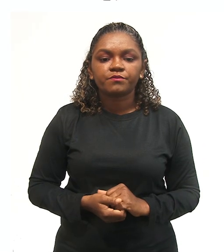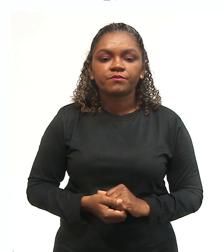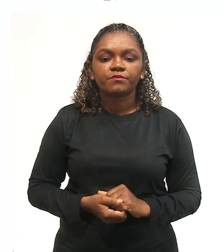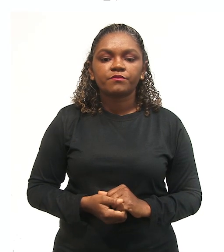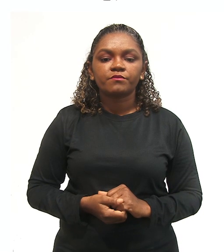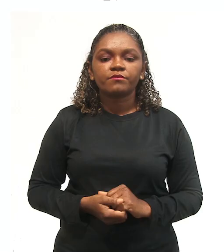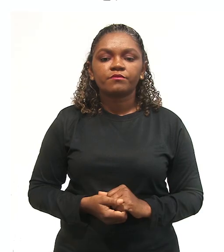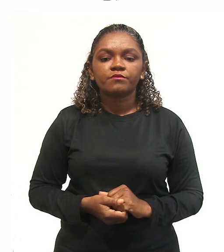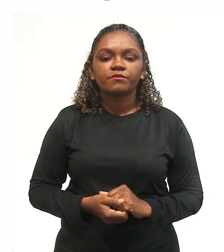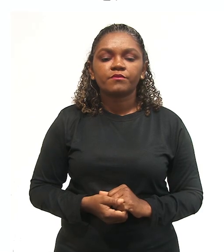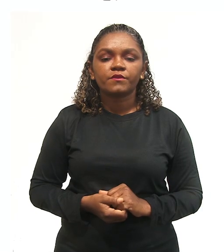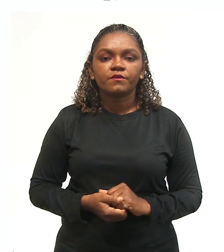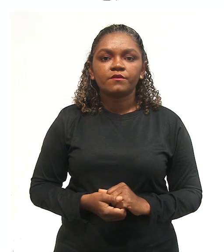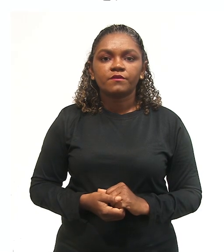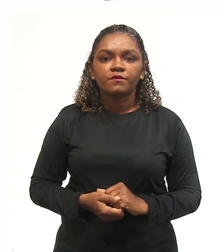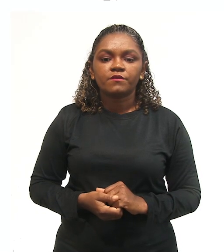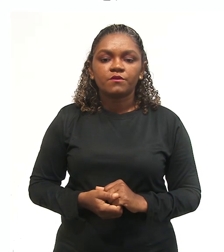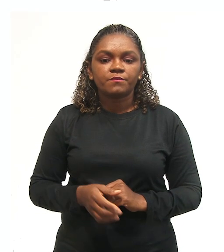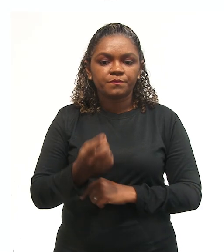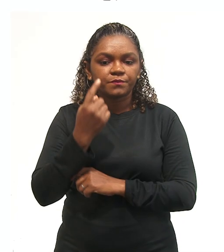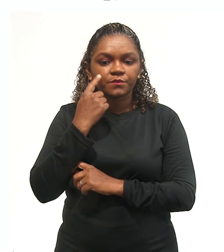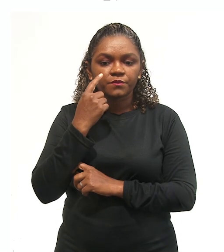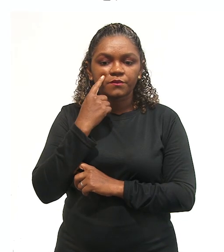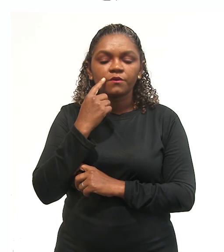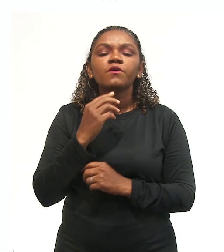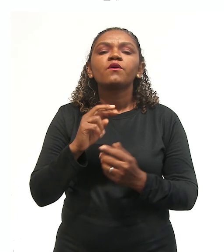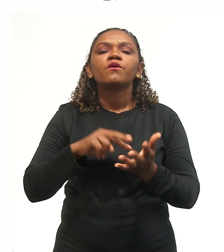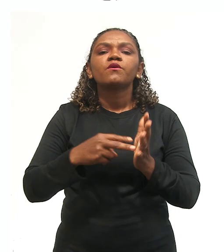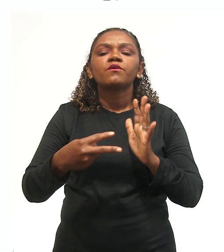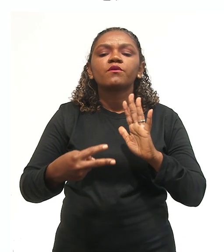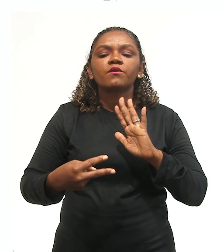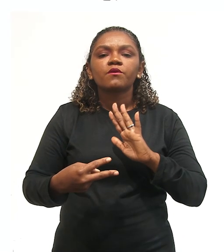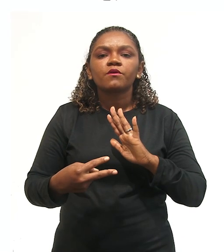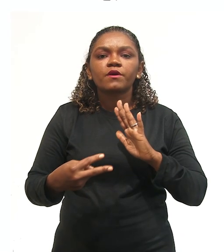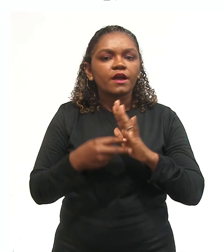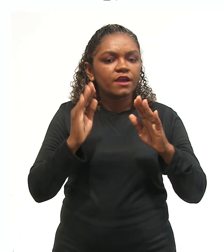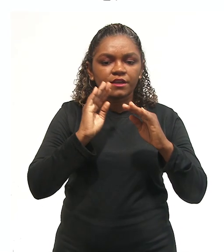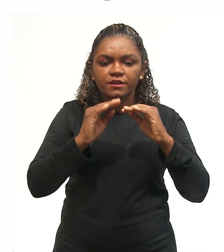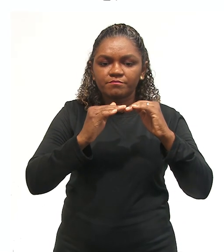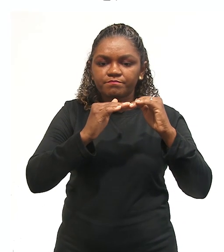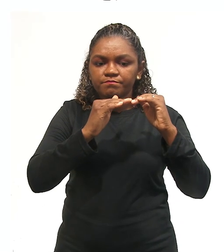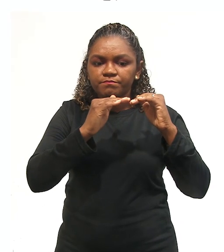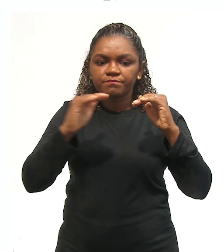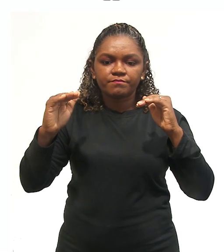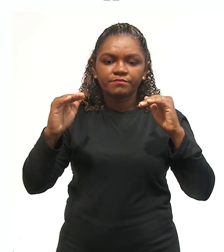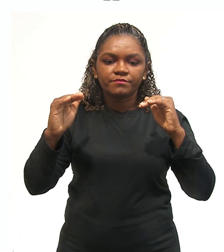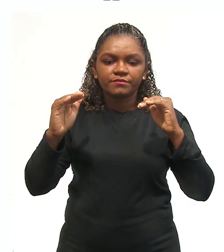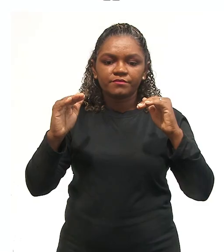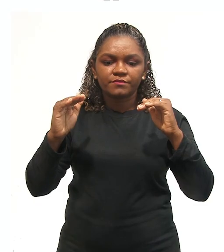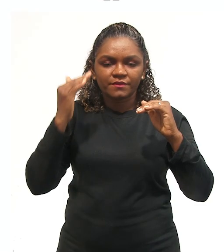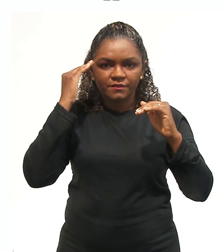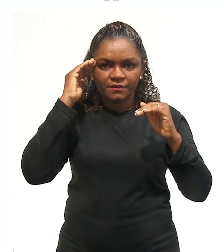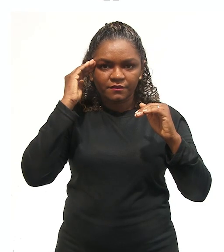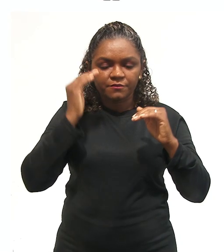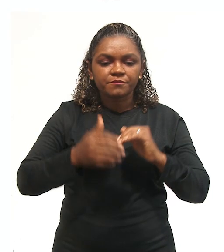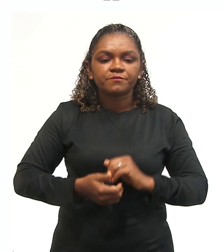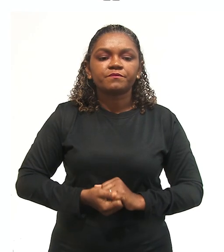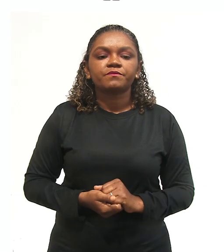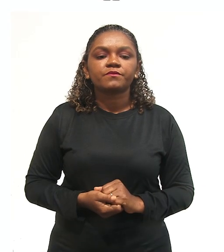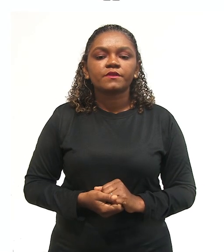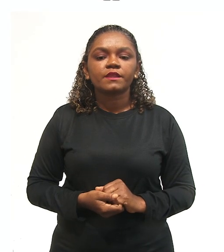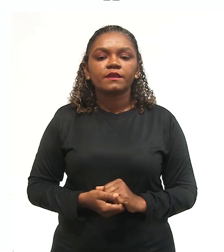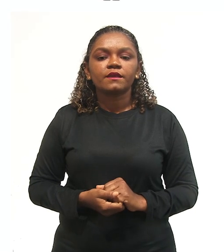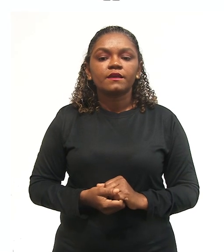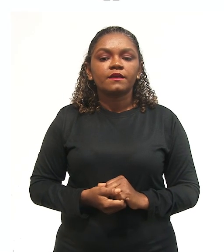2. Como você observa, a proporcionalidade aqui ela é direta.